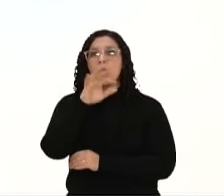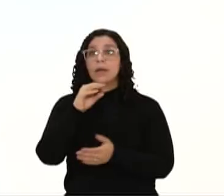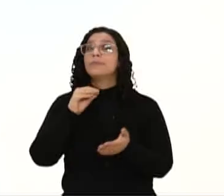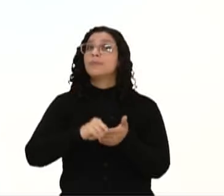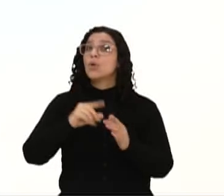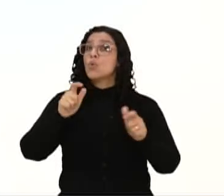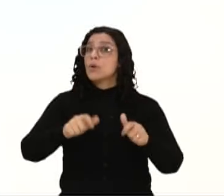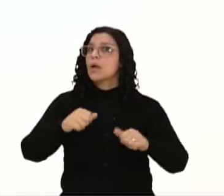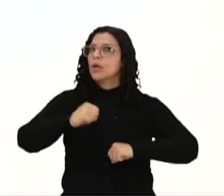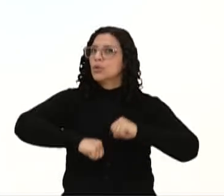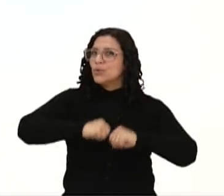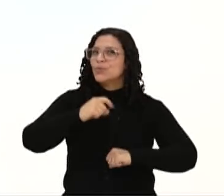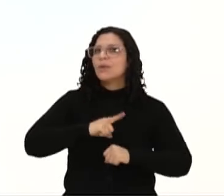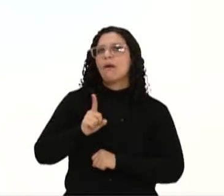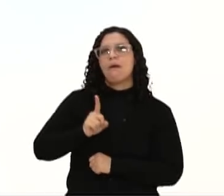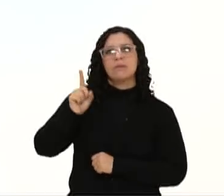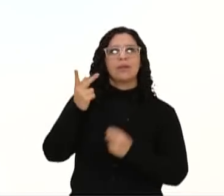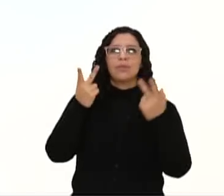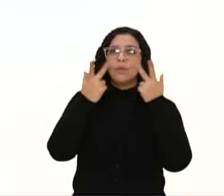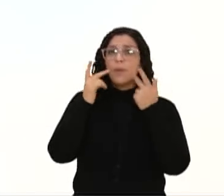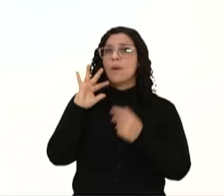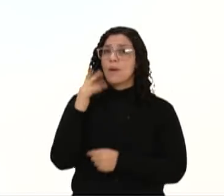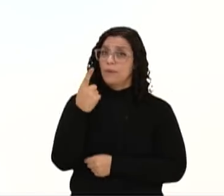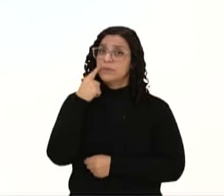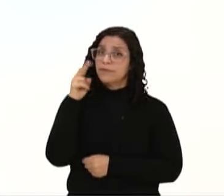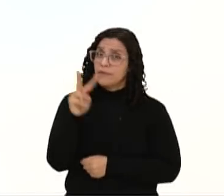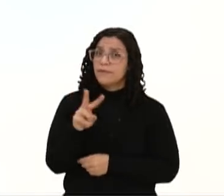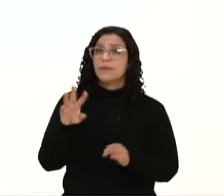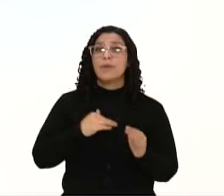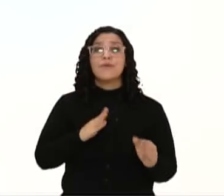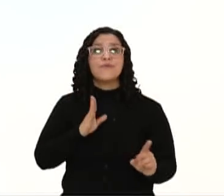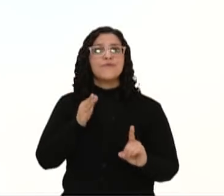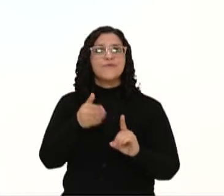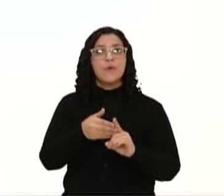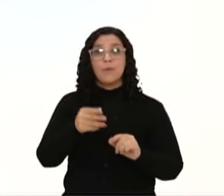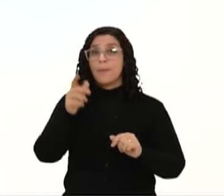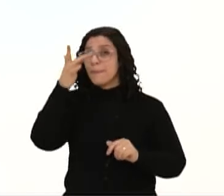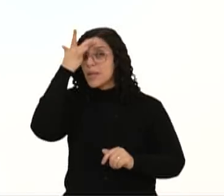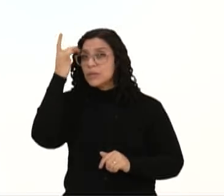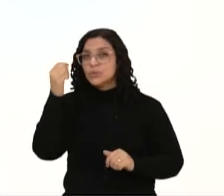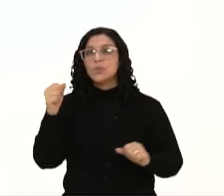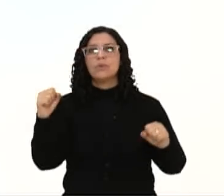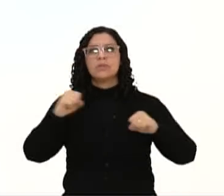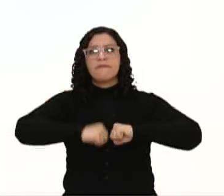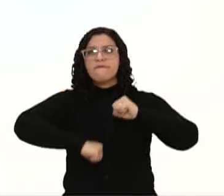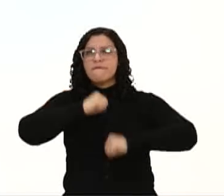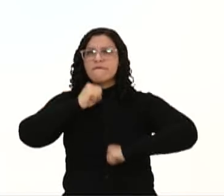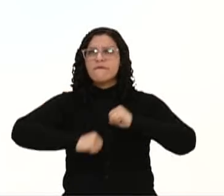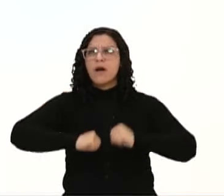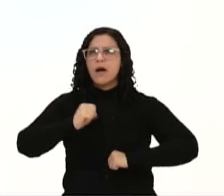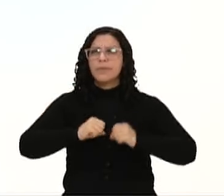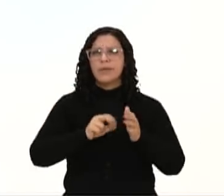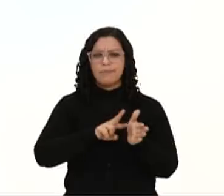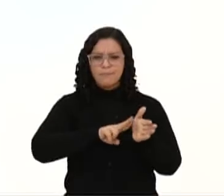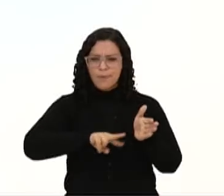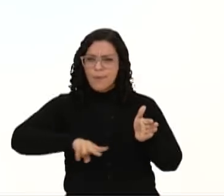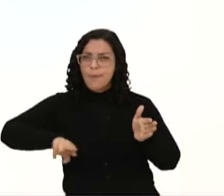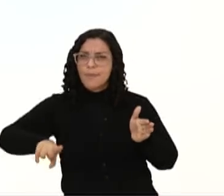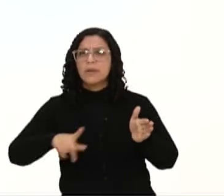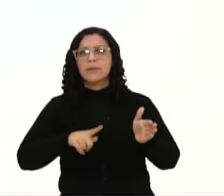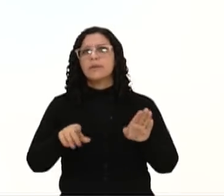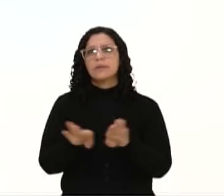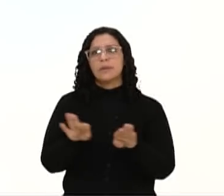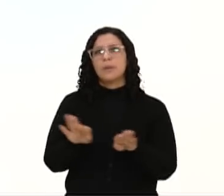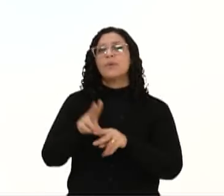mais industrializadas e em áreas que você tem concentração de população e de fábricas, vai gerar isso, porque daí é onde